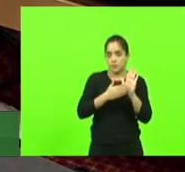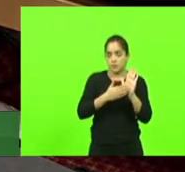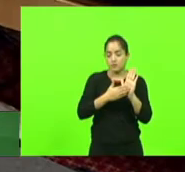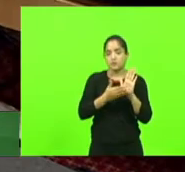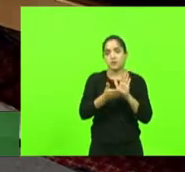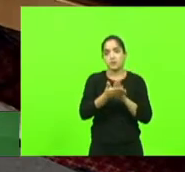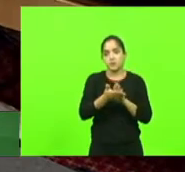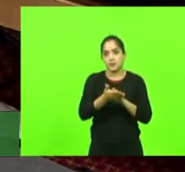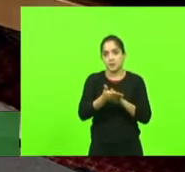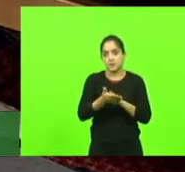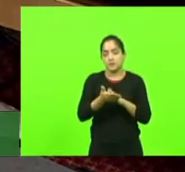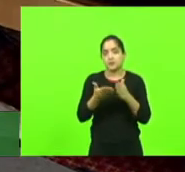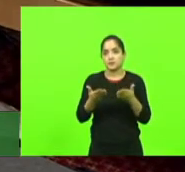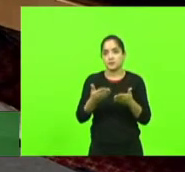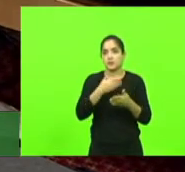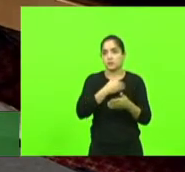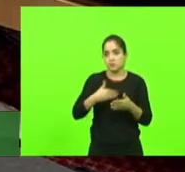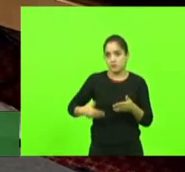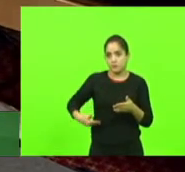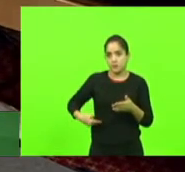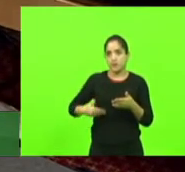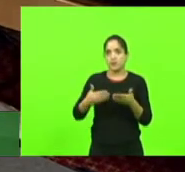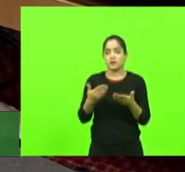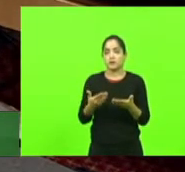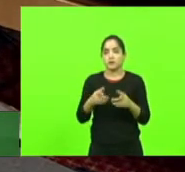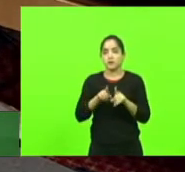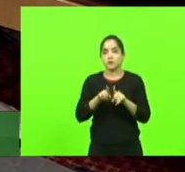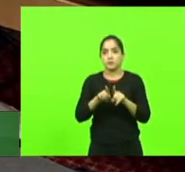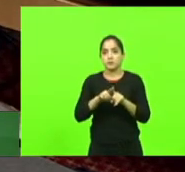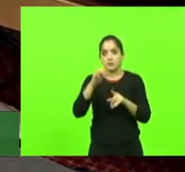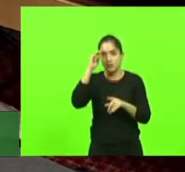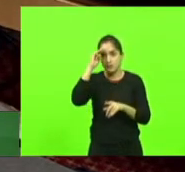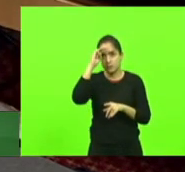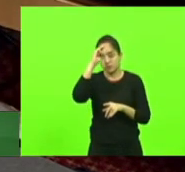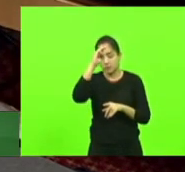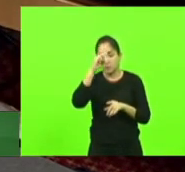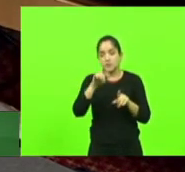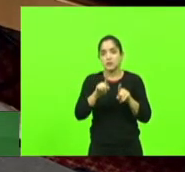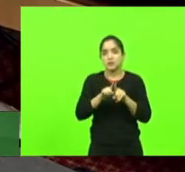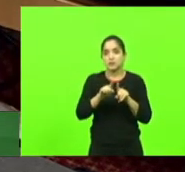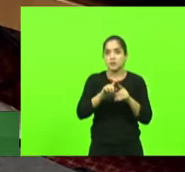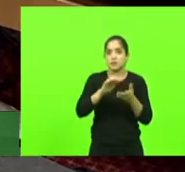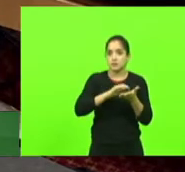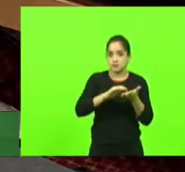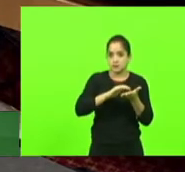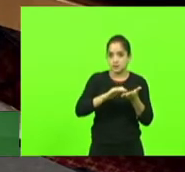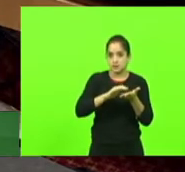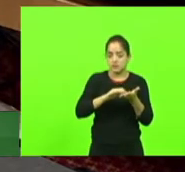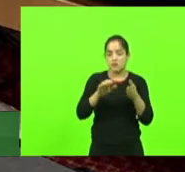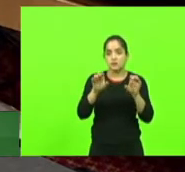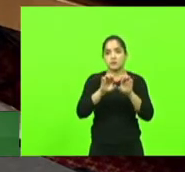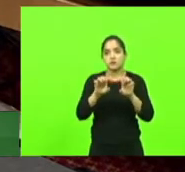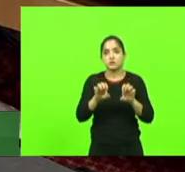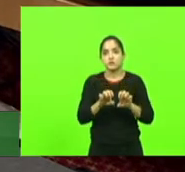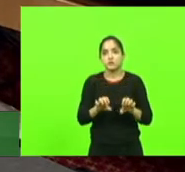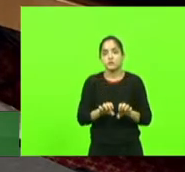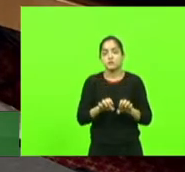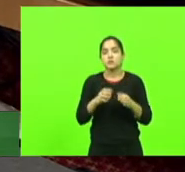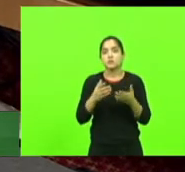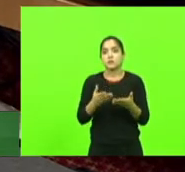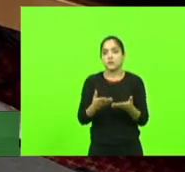aqui o governo do Estado, através do governador Moisés, também do Tiago Vieira, secretário de Infraestrutura, que de